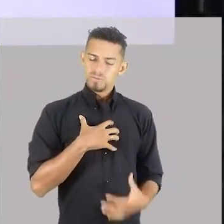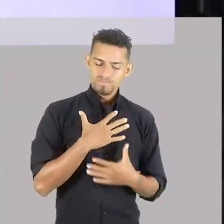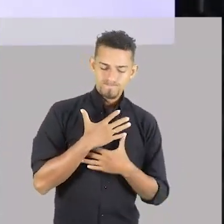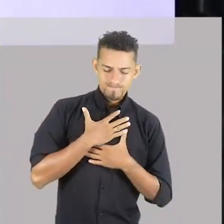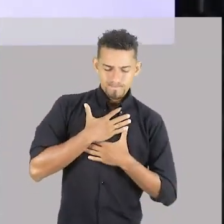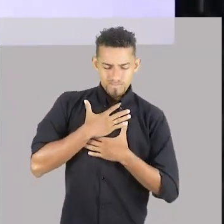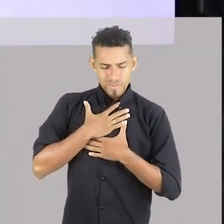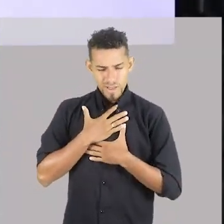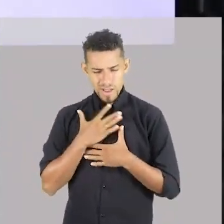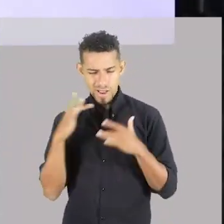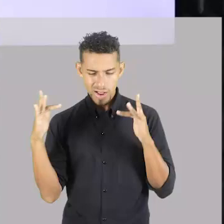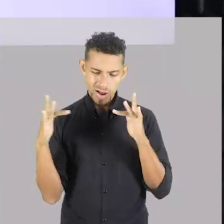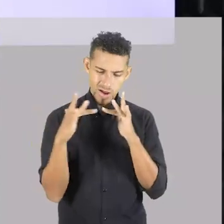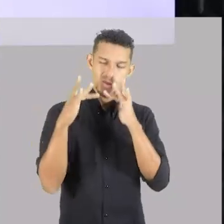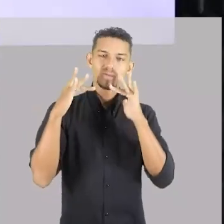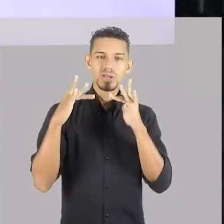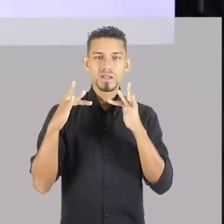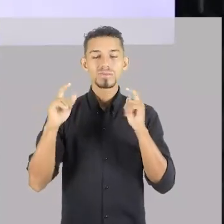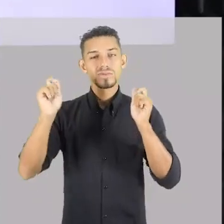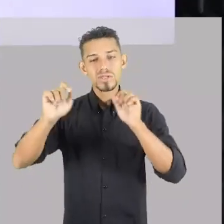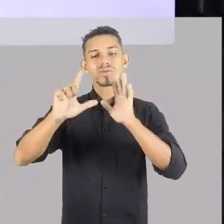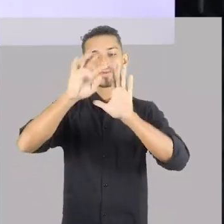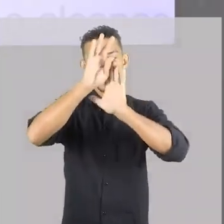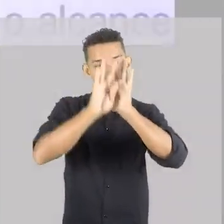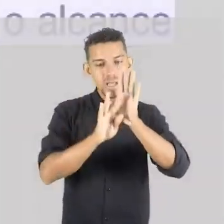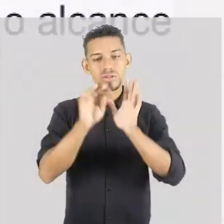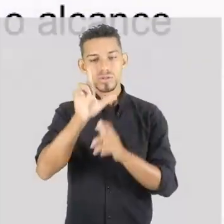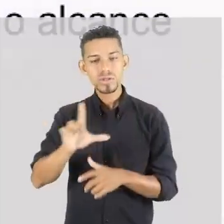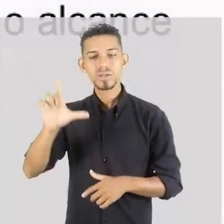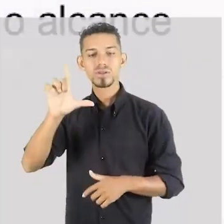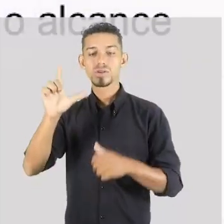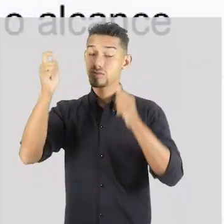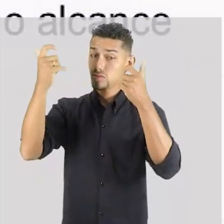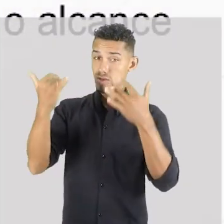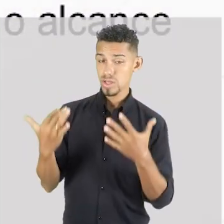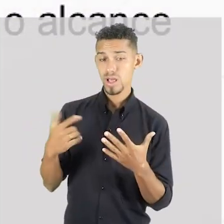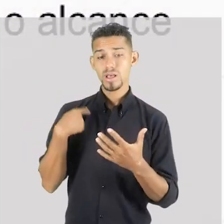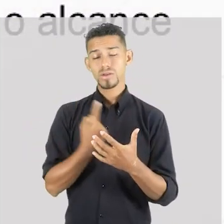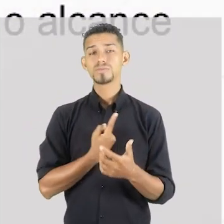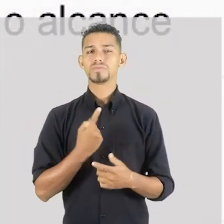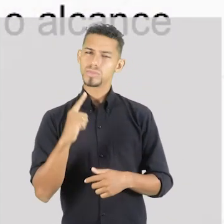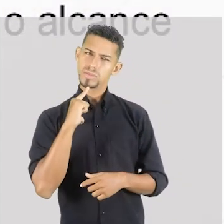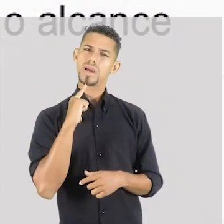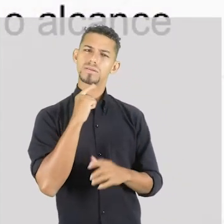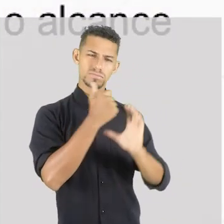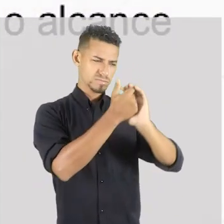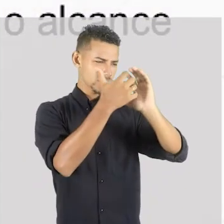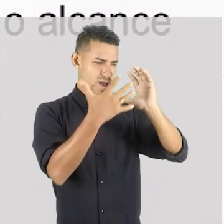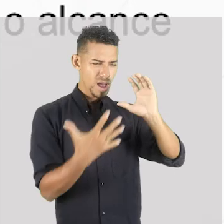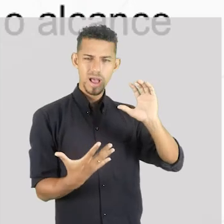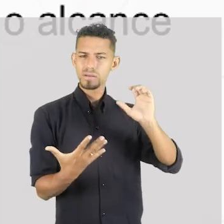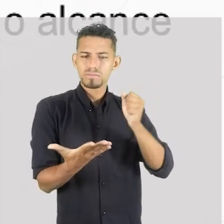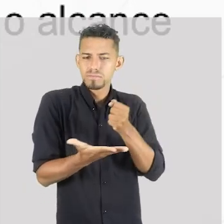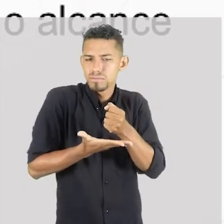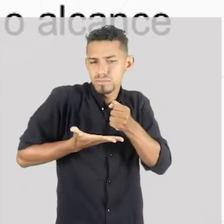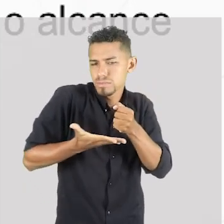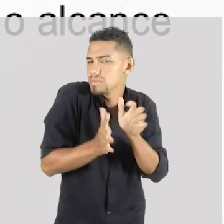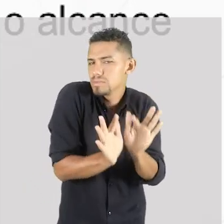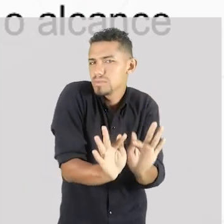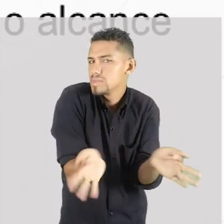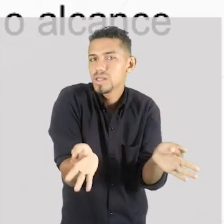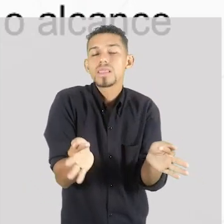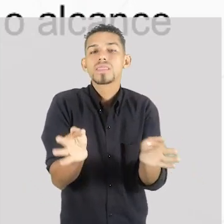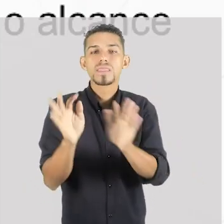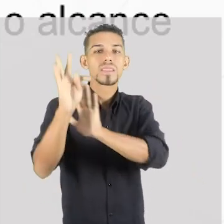se caracteriza exatamente por isso. Quando nós falamos do texto literário, nós vamos ter características básicas desse texto